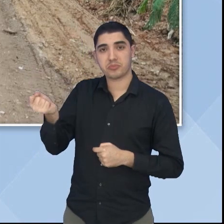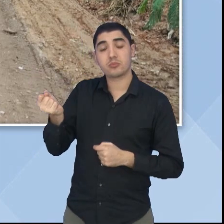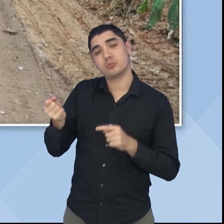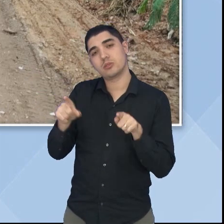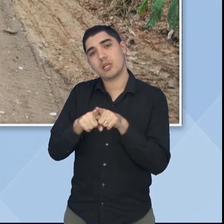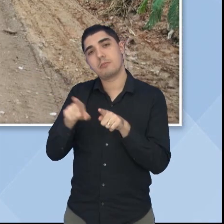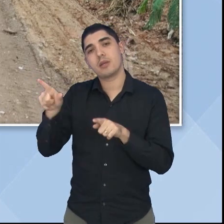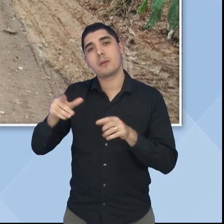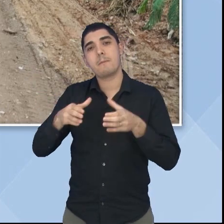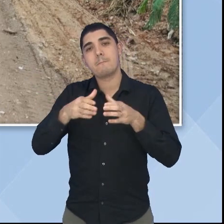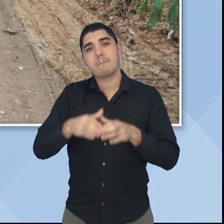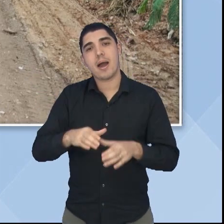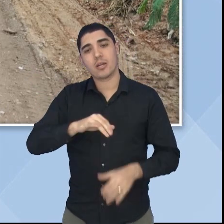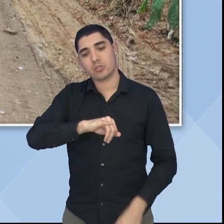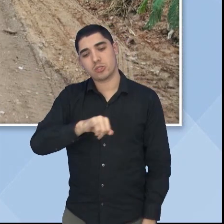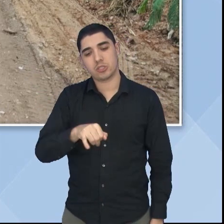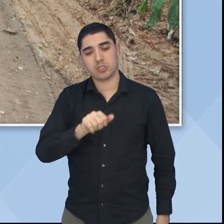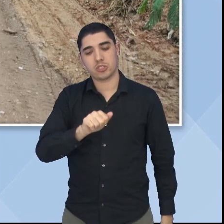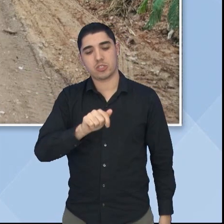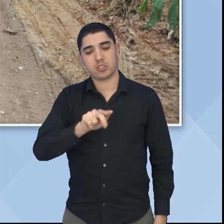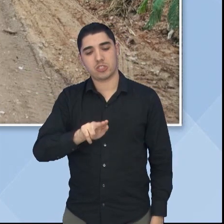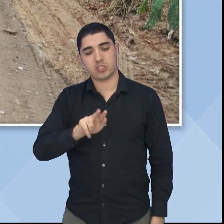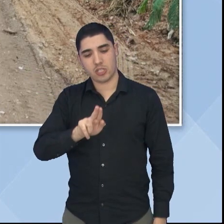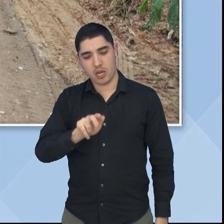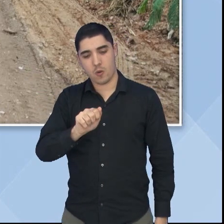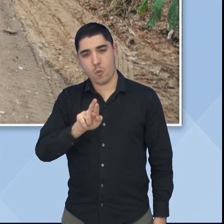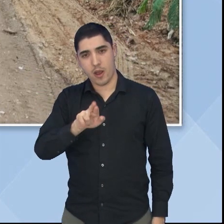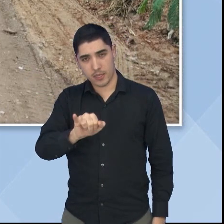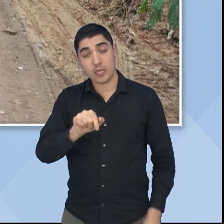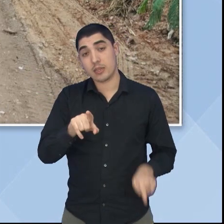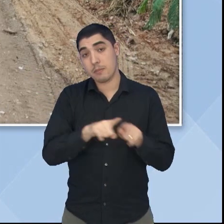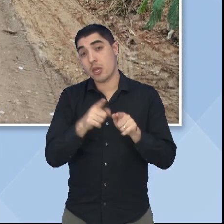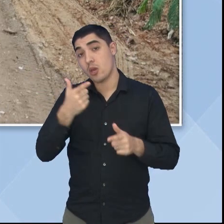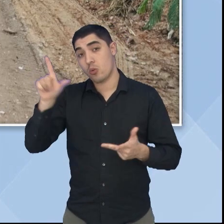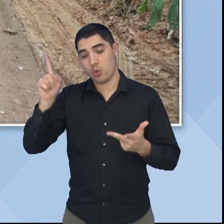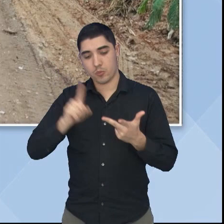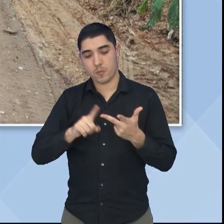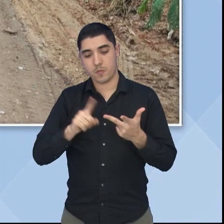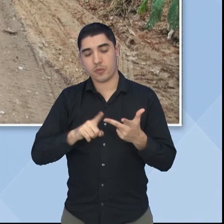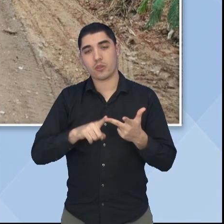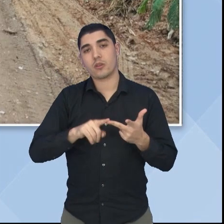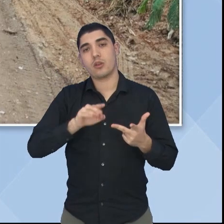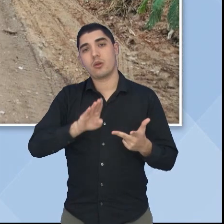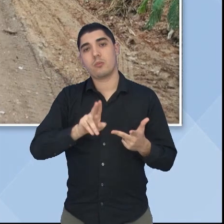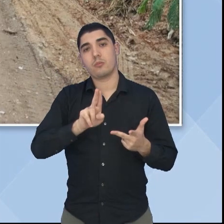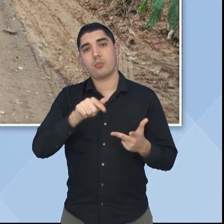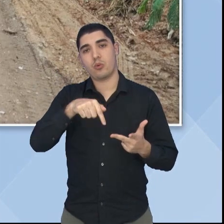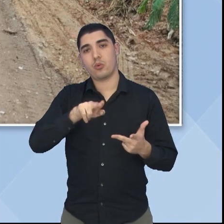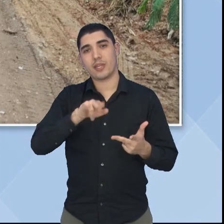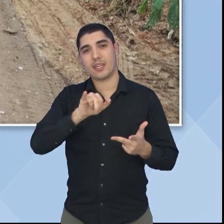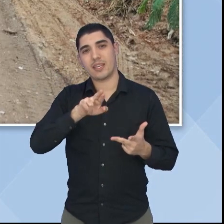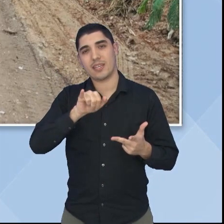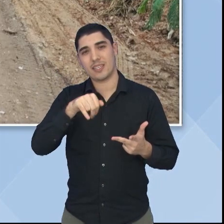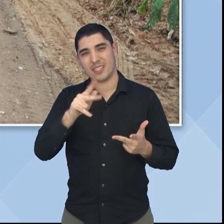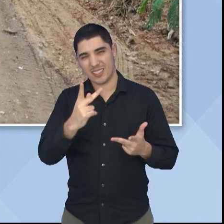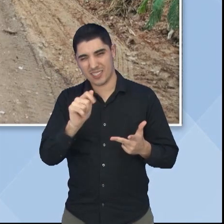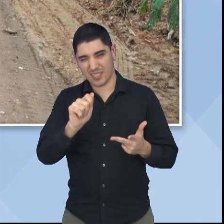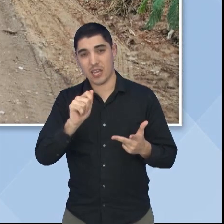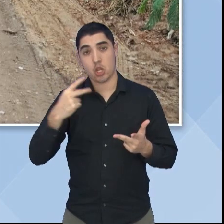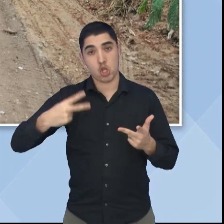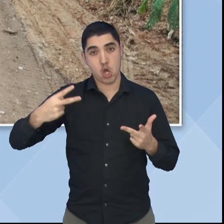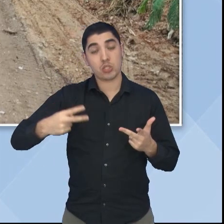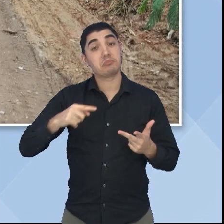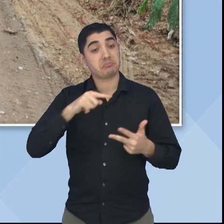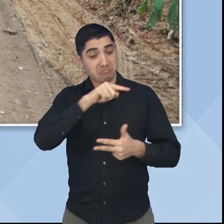Jaguari, assim também como o Buquirinha 2 e o Bengalá, tem sido